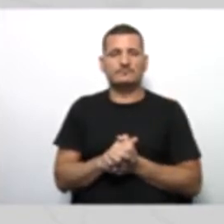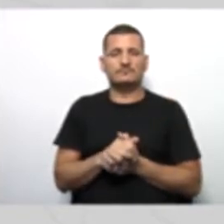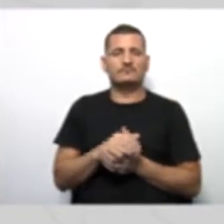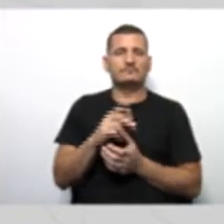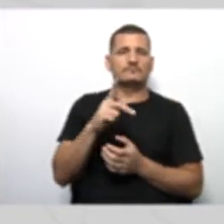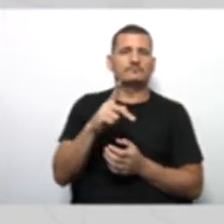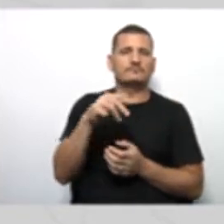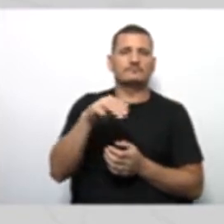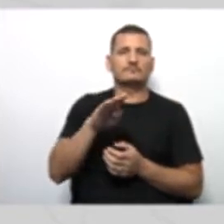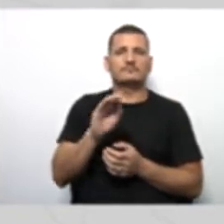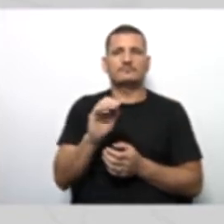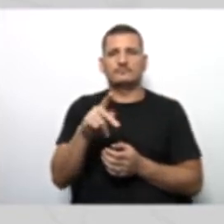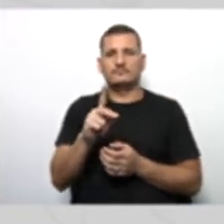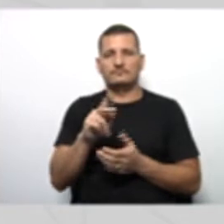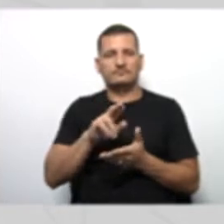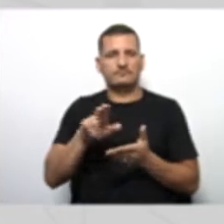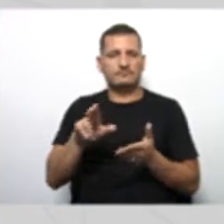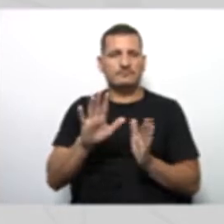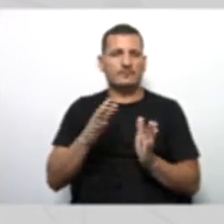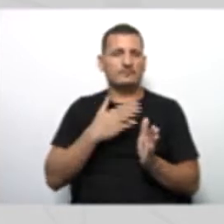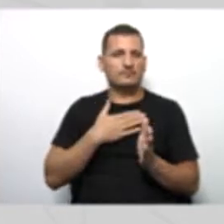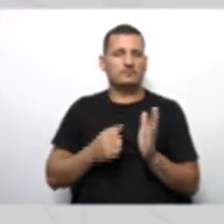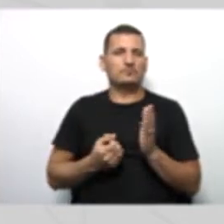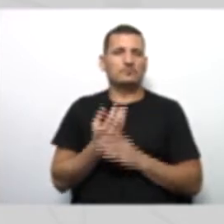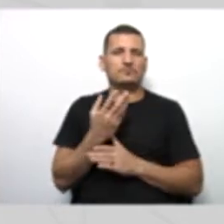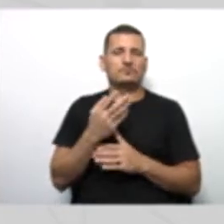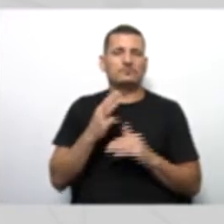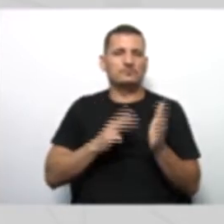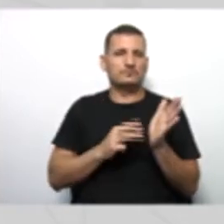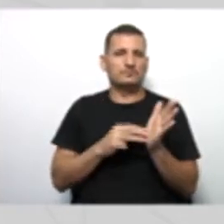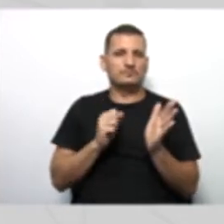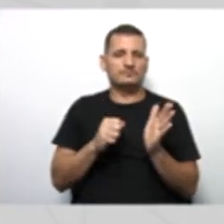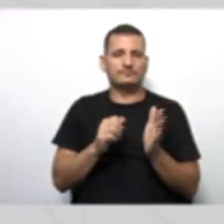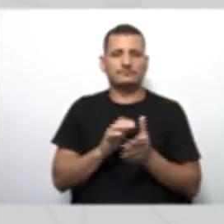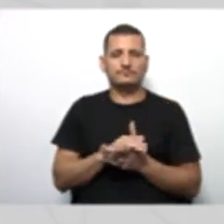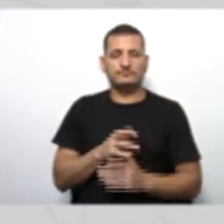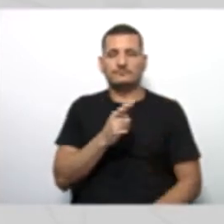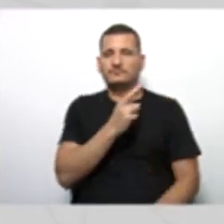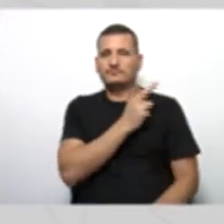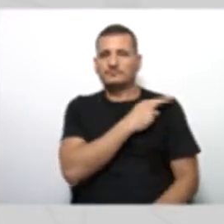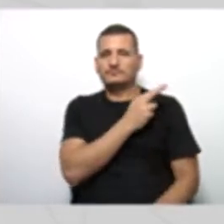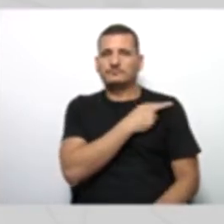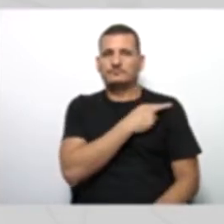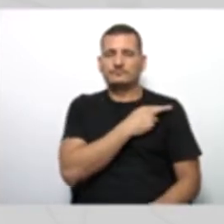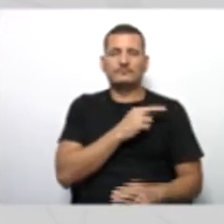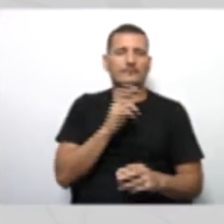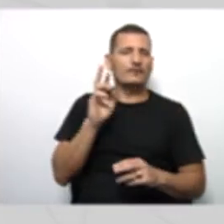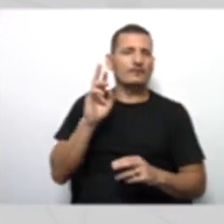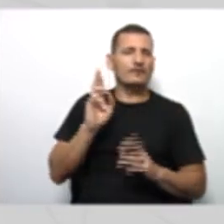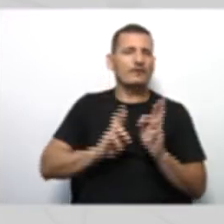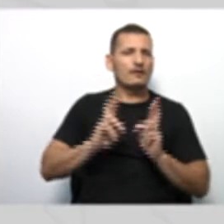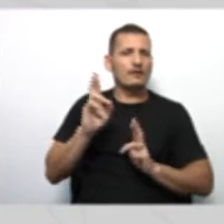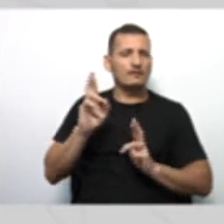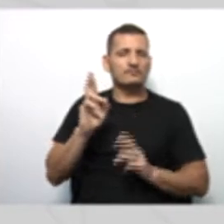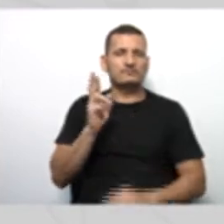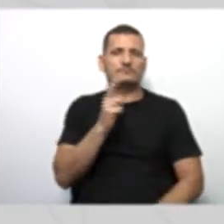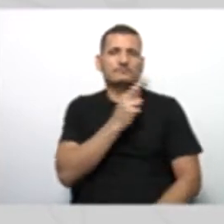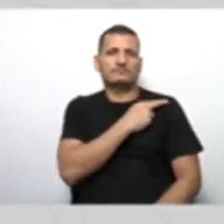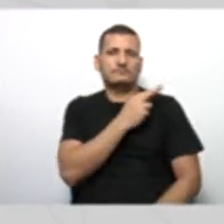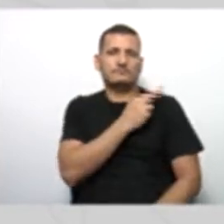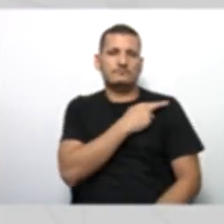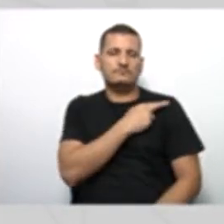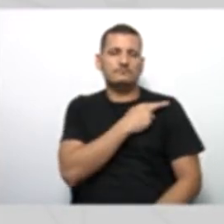mas eu posso criar minha própria metodologia para isso. As responsabilidades, quem é que vai ser responsável por jogar